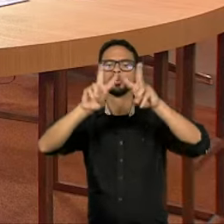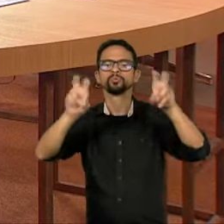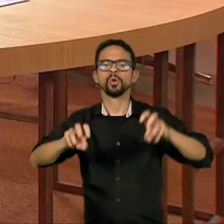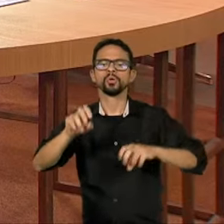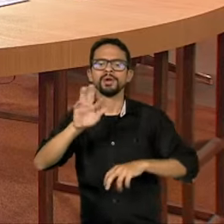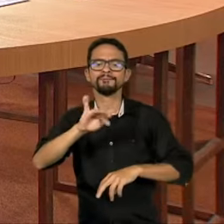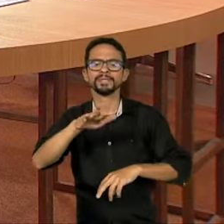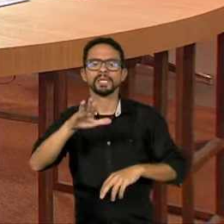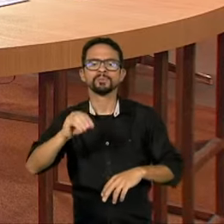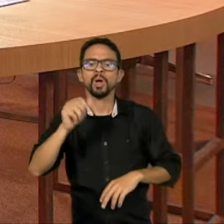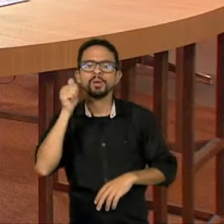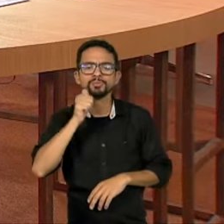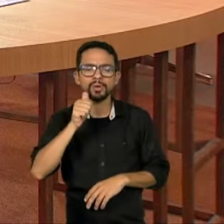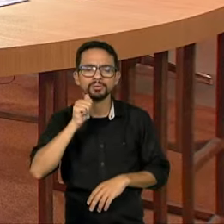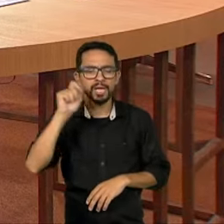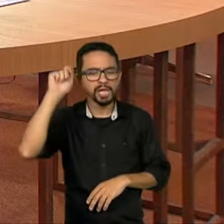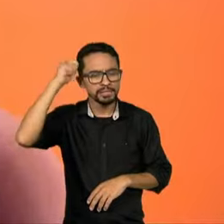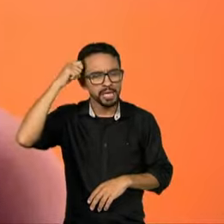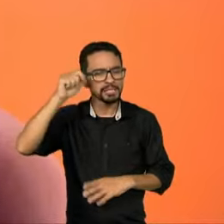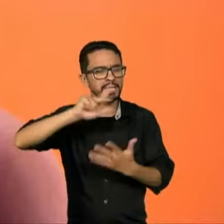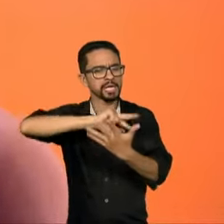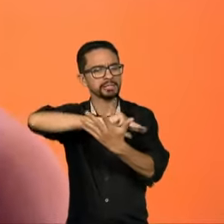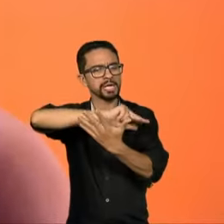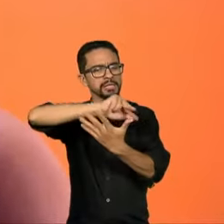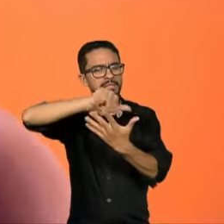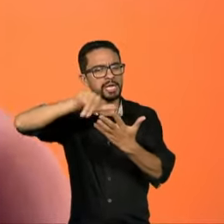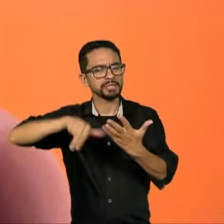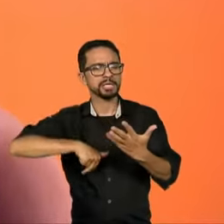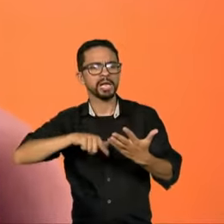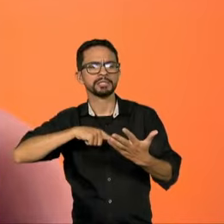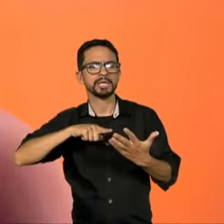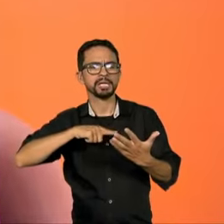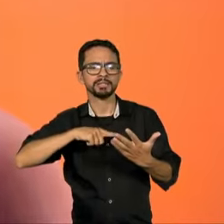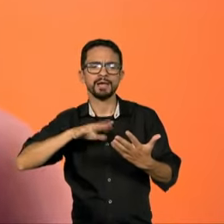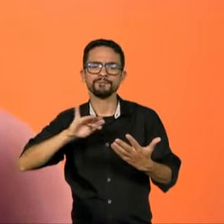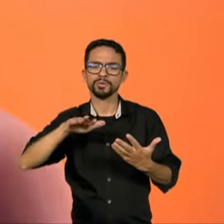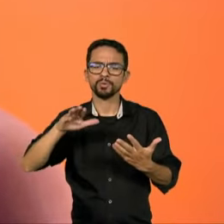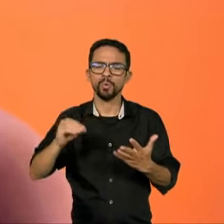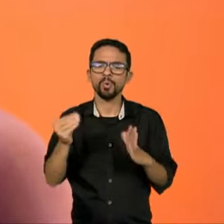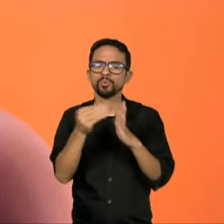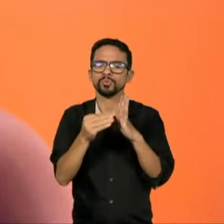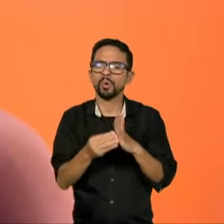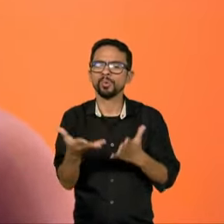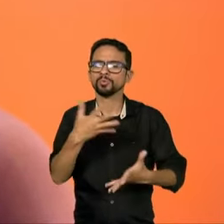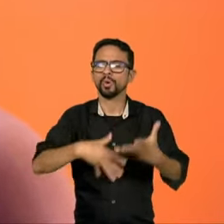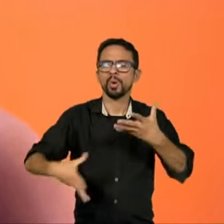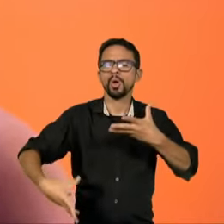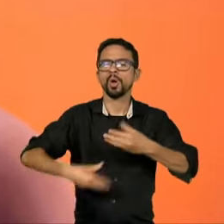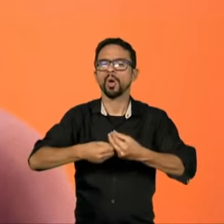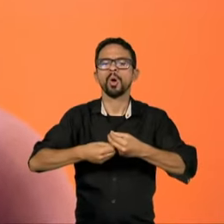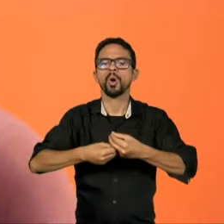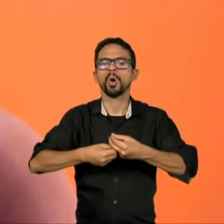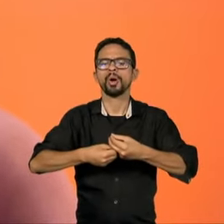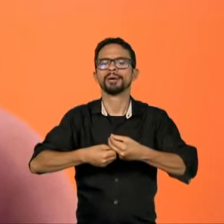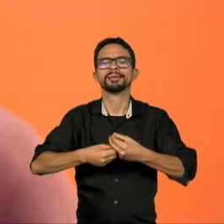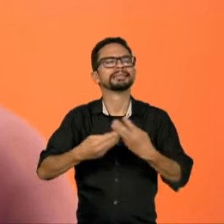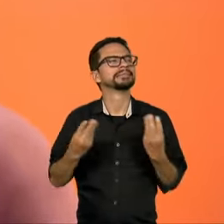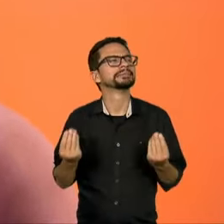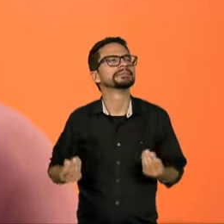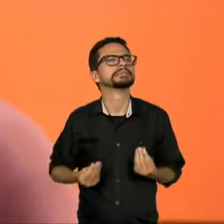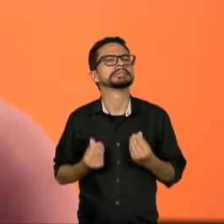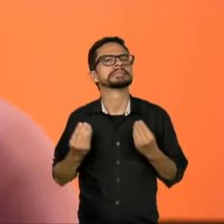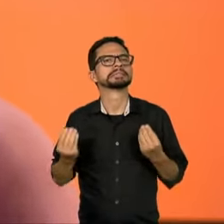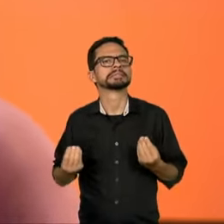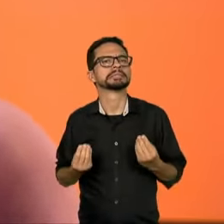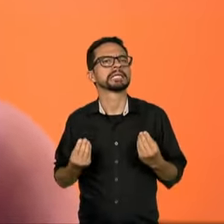feminismo negro, além de todas as características do feminismo, ainda conta com um componente que dá